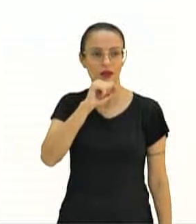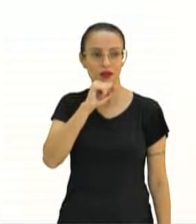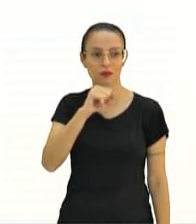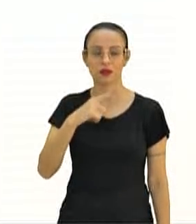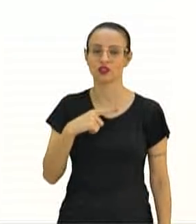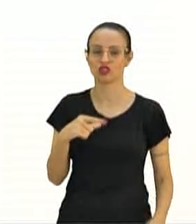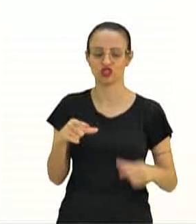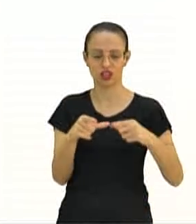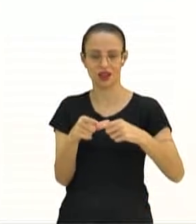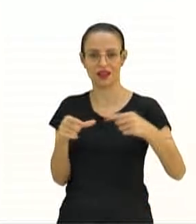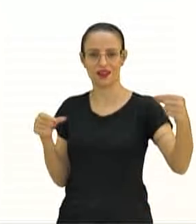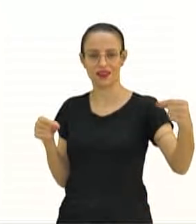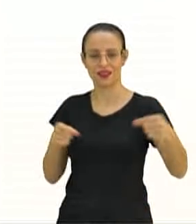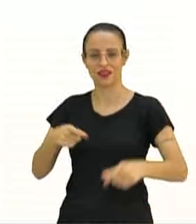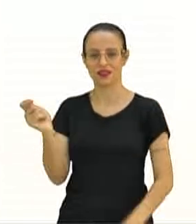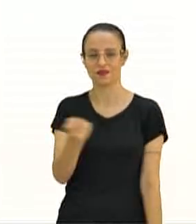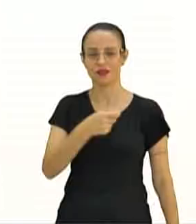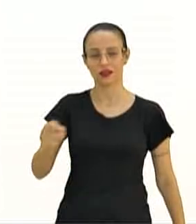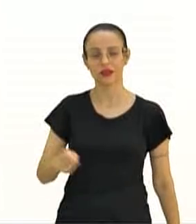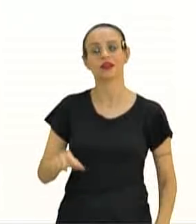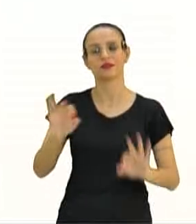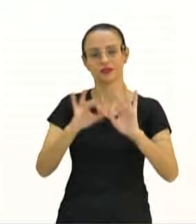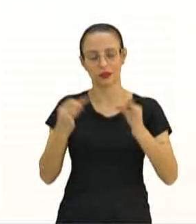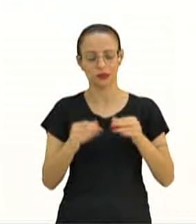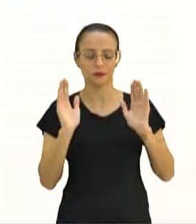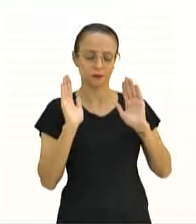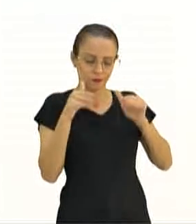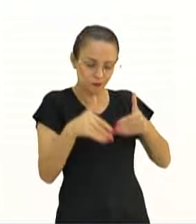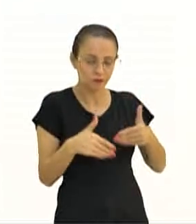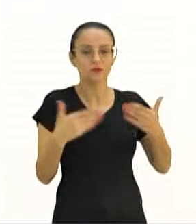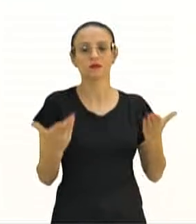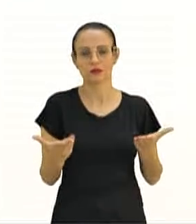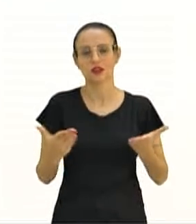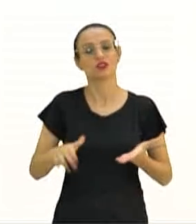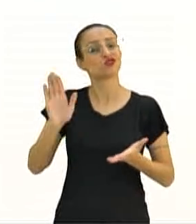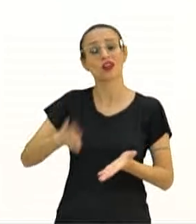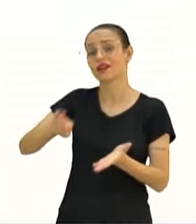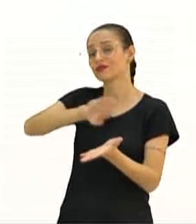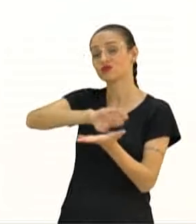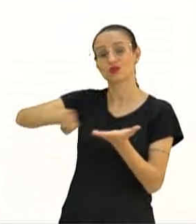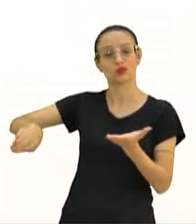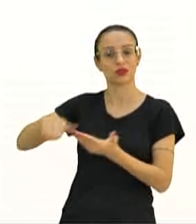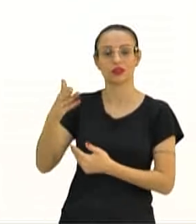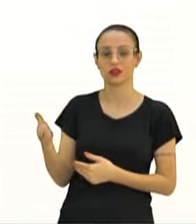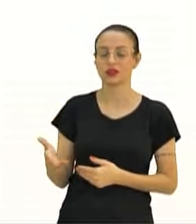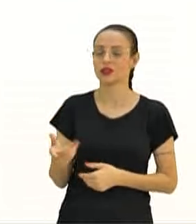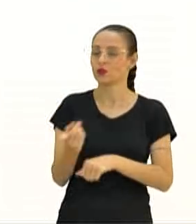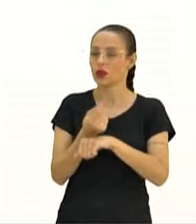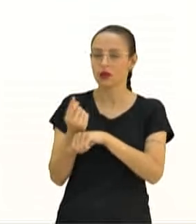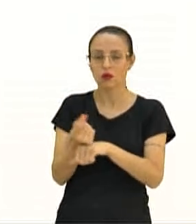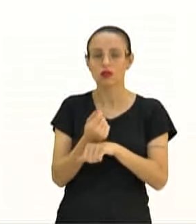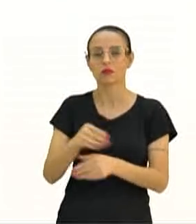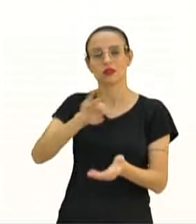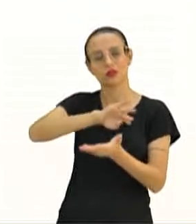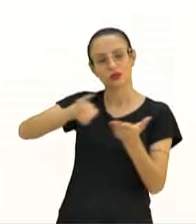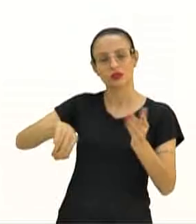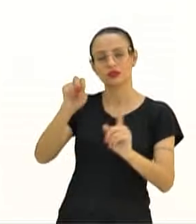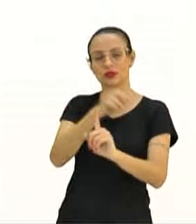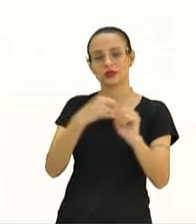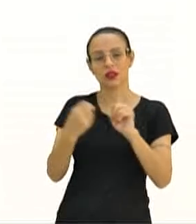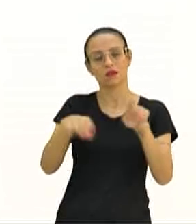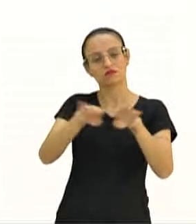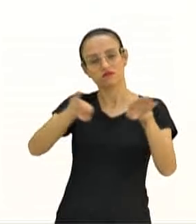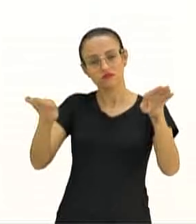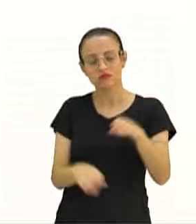facão e a família então se rendendo às forças, né? Já eram excluídos economicamente, excluídos socialmente,